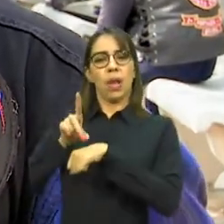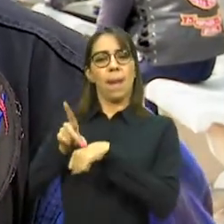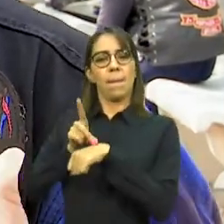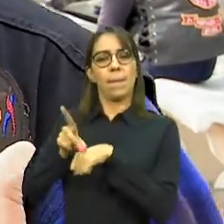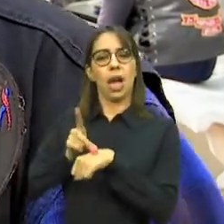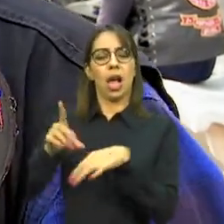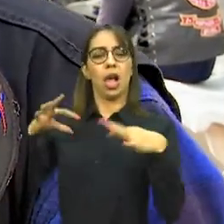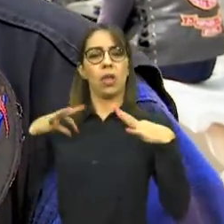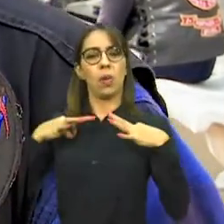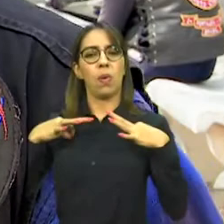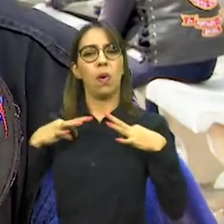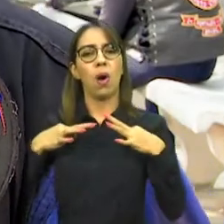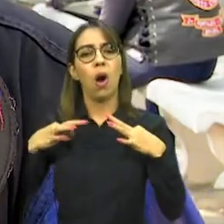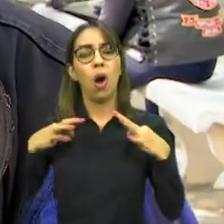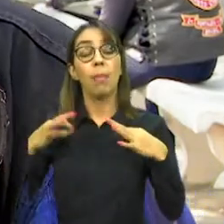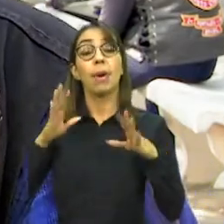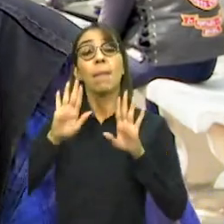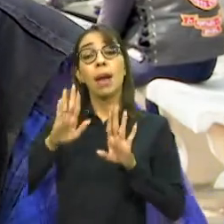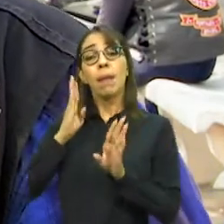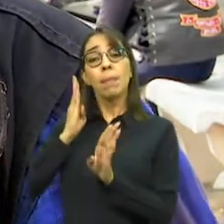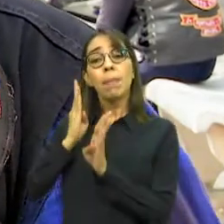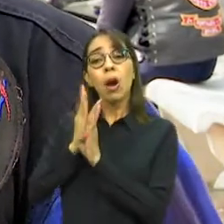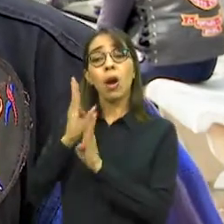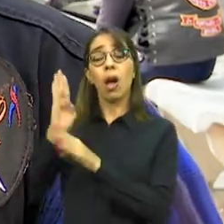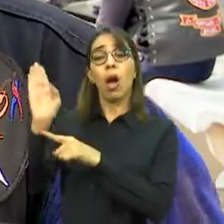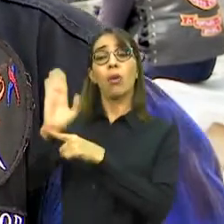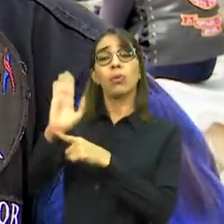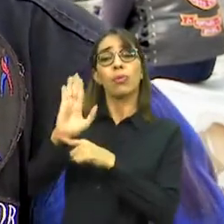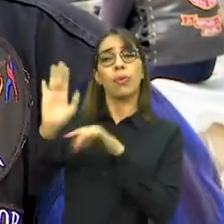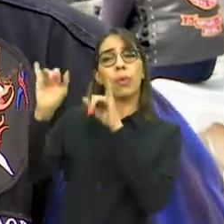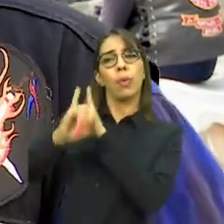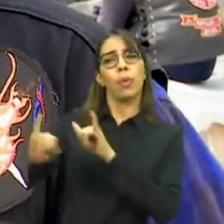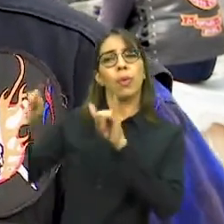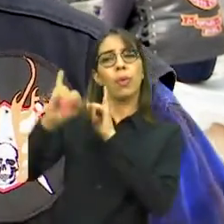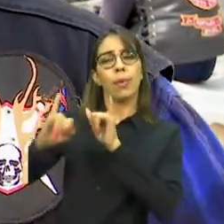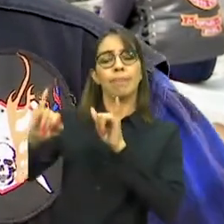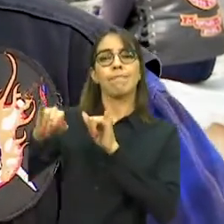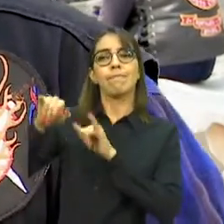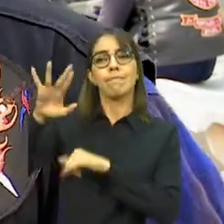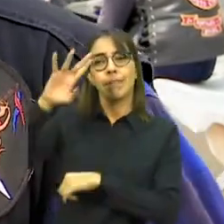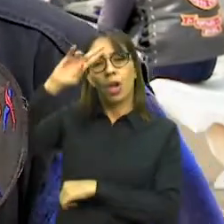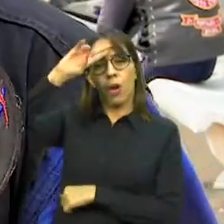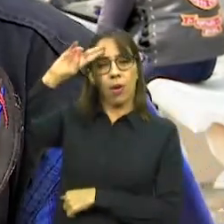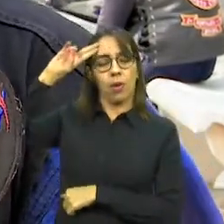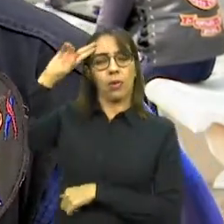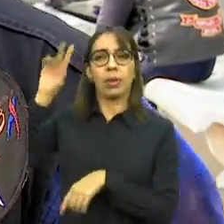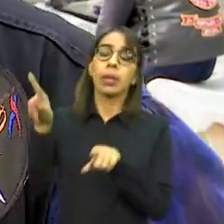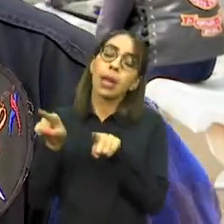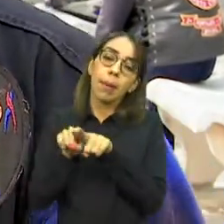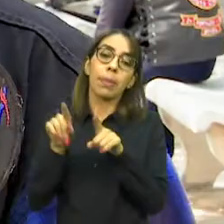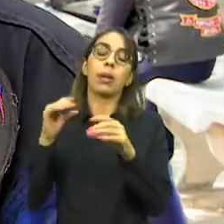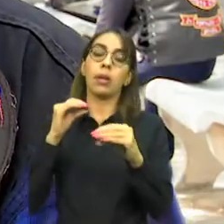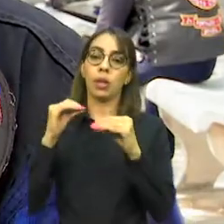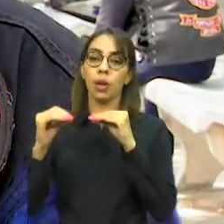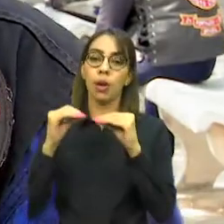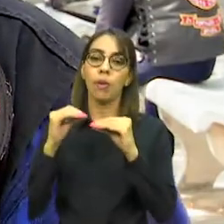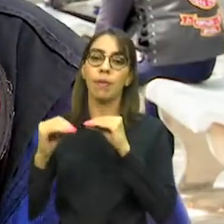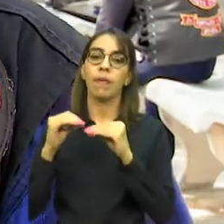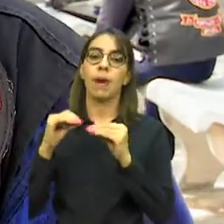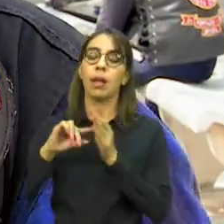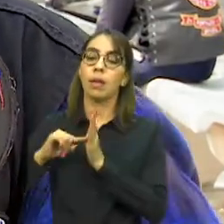por uma questão hollywoodiana. Então, os filmes, eles retratavam, até as novelas também, né? Retratavam a gente